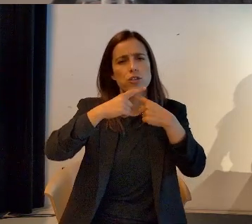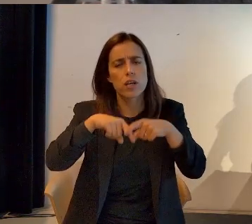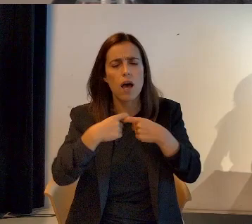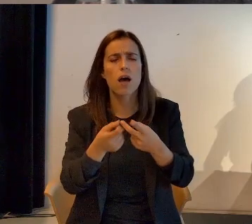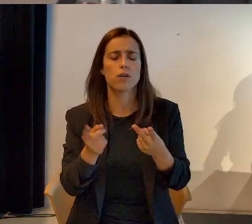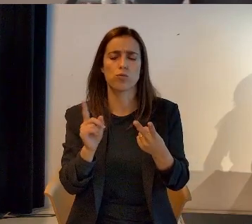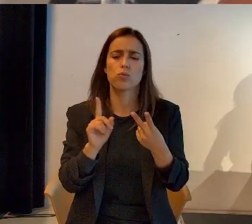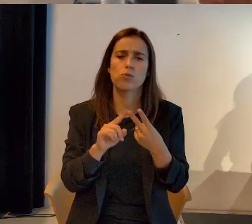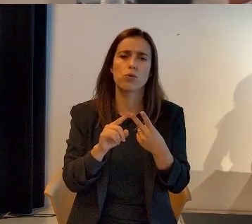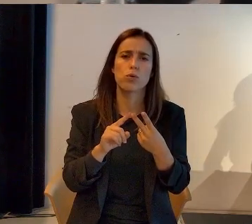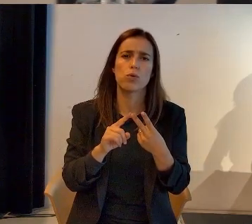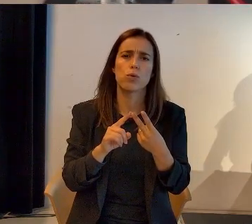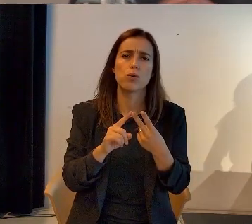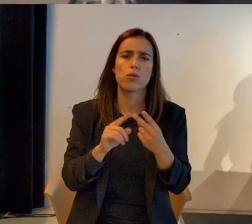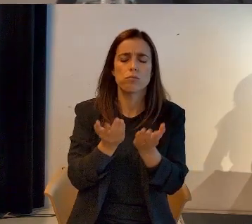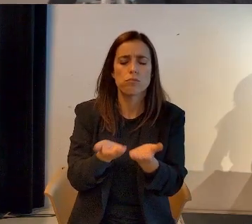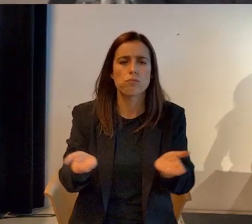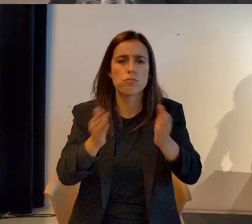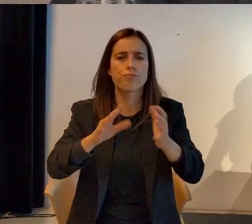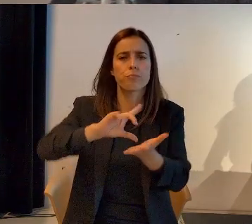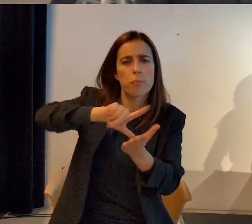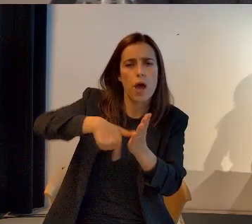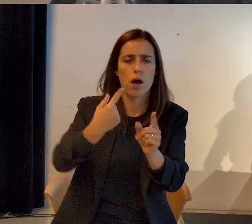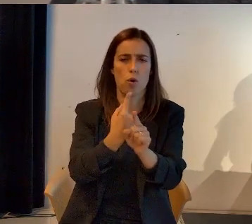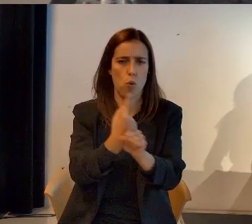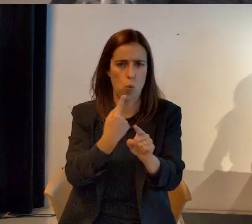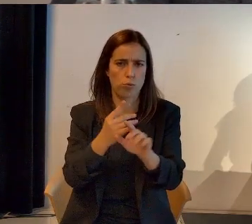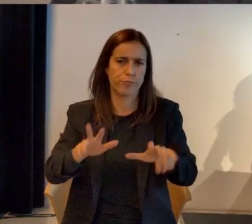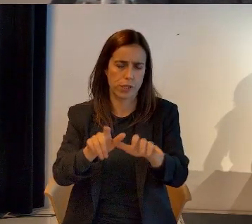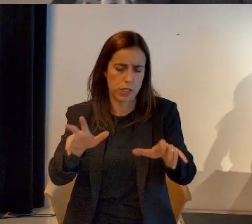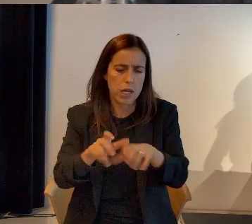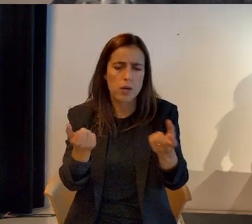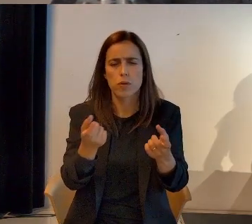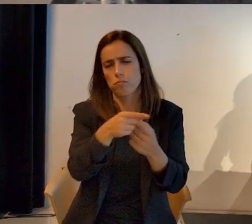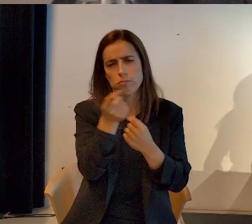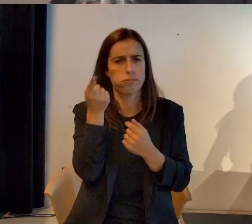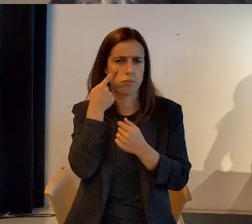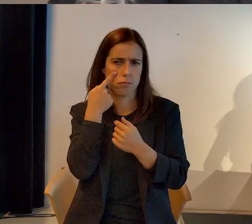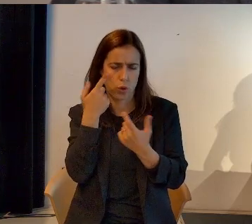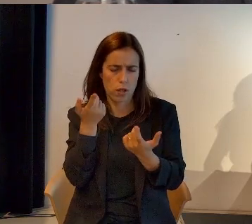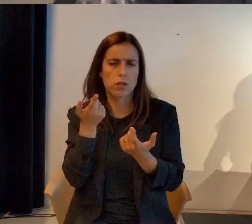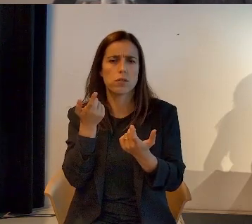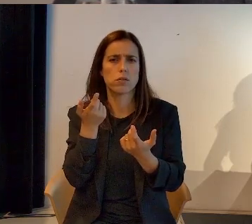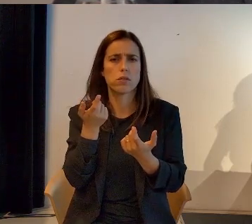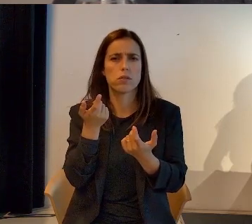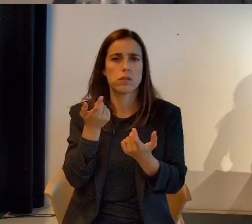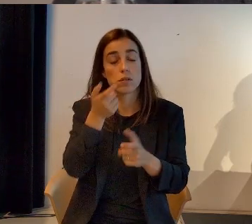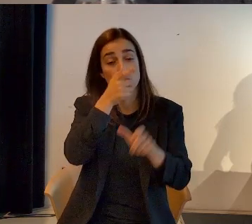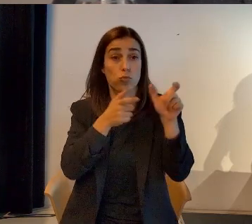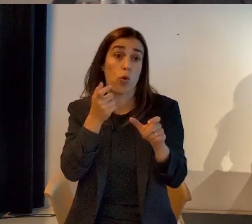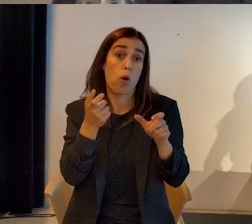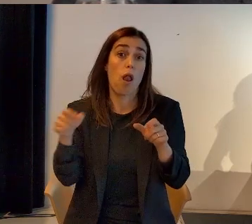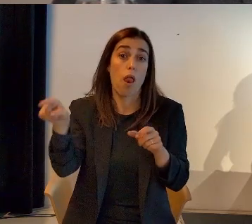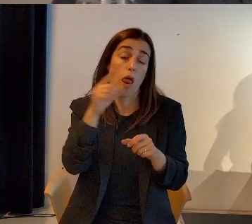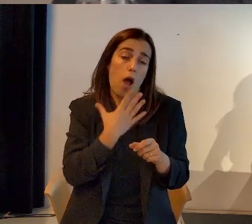utilização da cerâmica e todos aqueles artigos de artesanato que toda a gente também, e muita gente tem e aprecia e de alguma